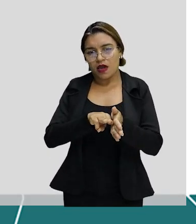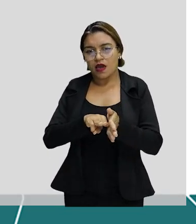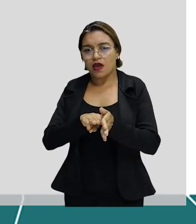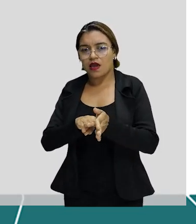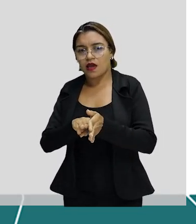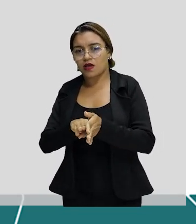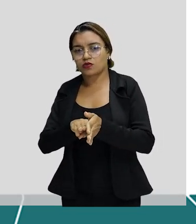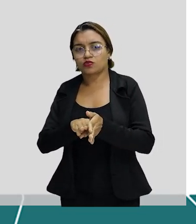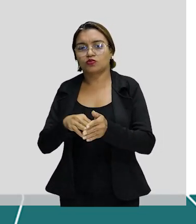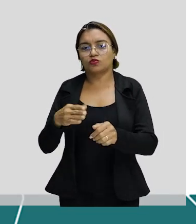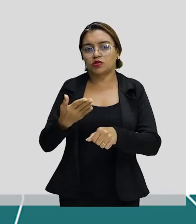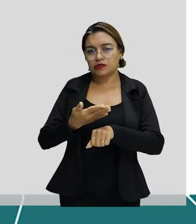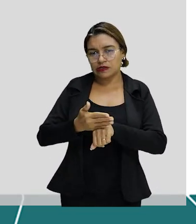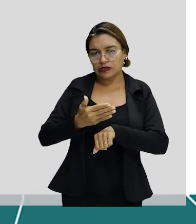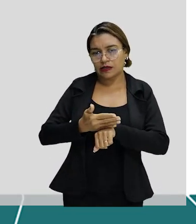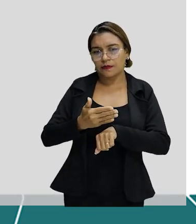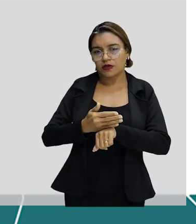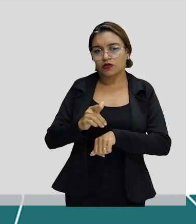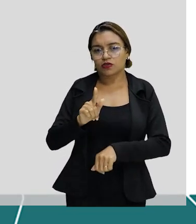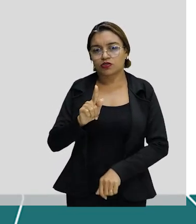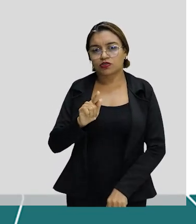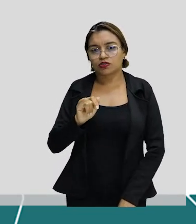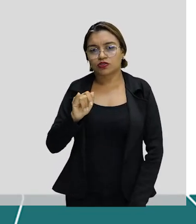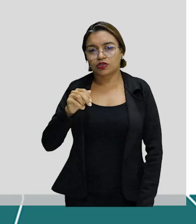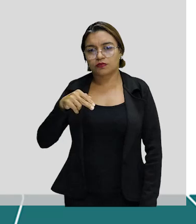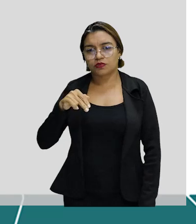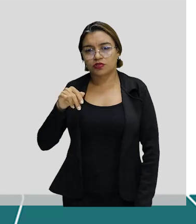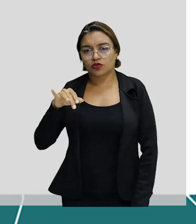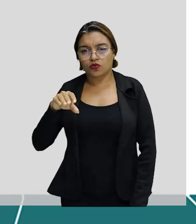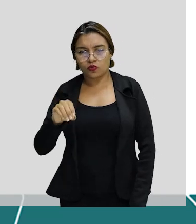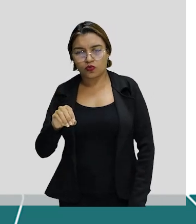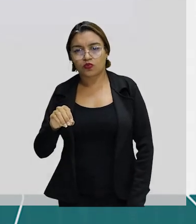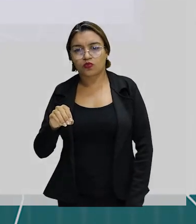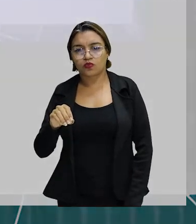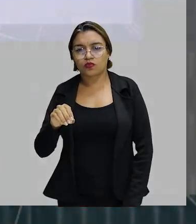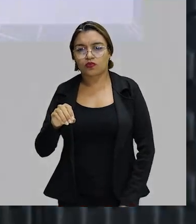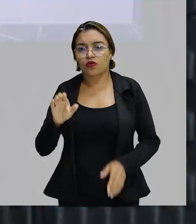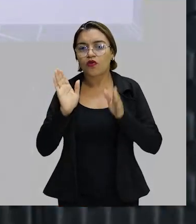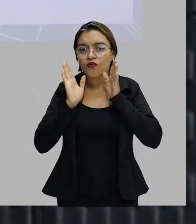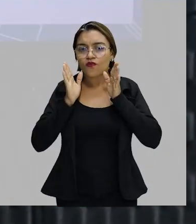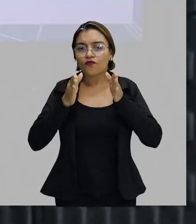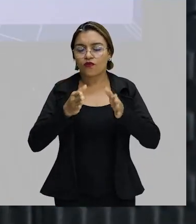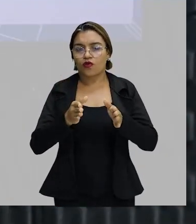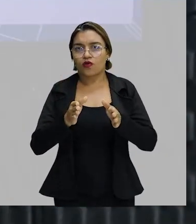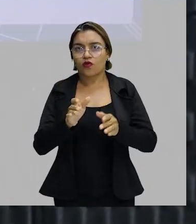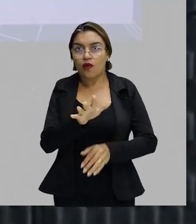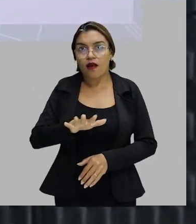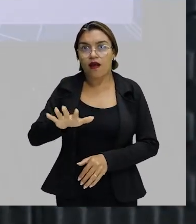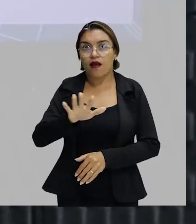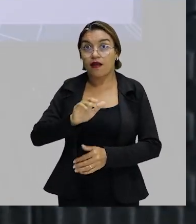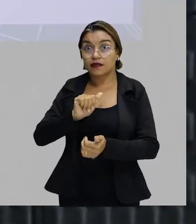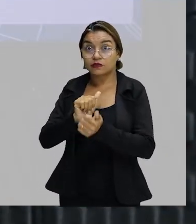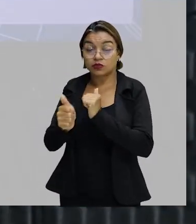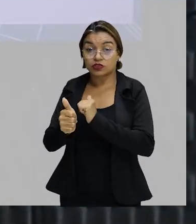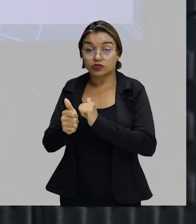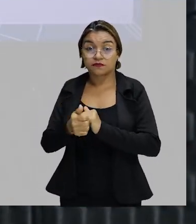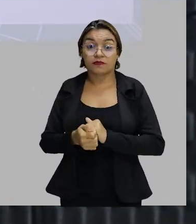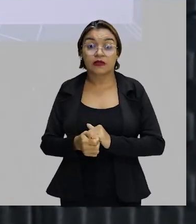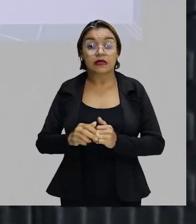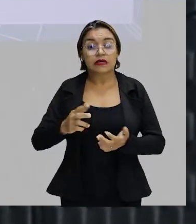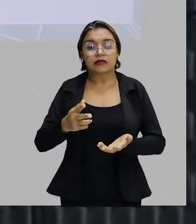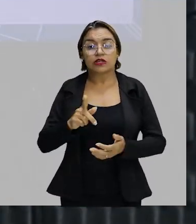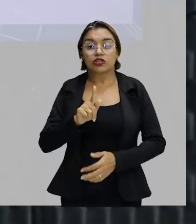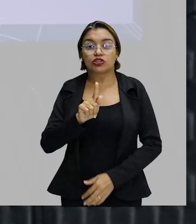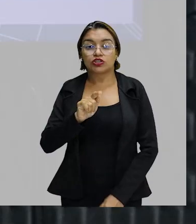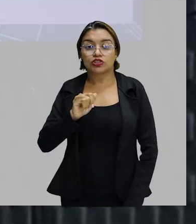esol ensino e treinamento gímnico voltado ao setor esportivo gímnico vem de ginástica